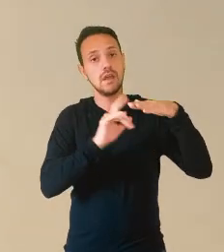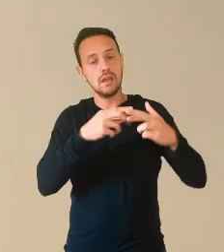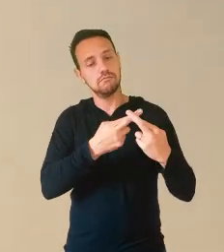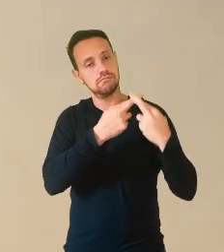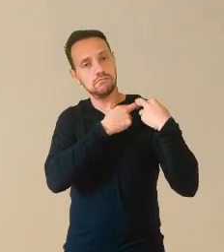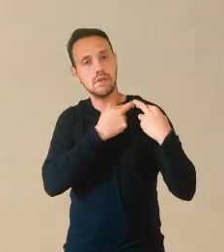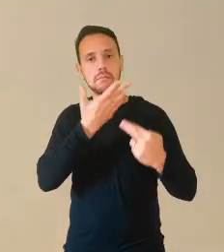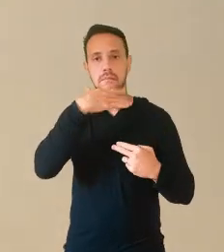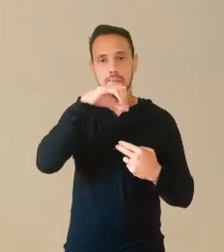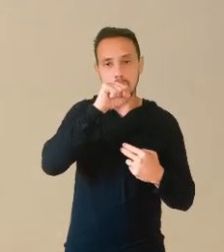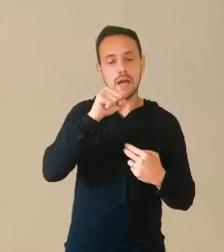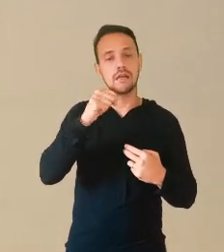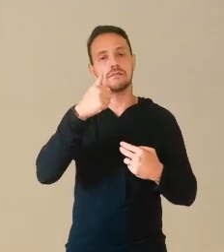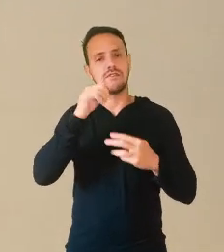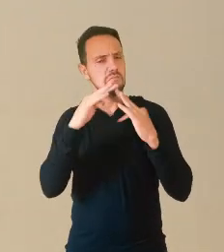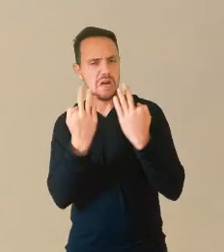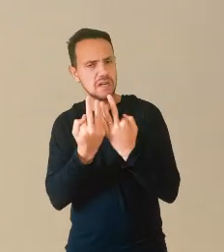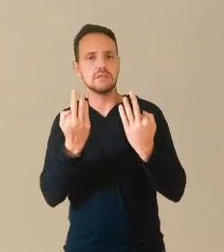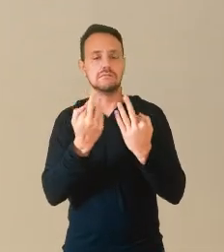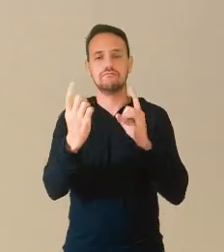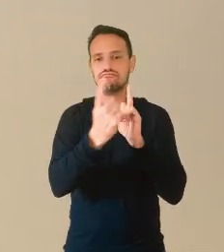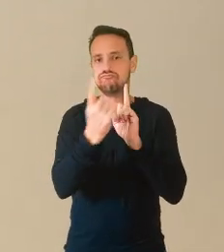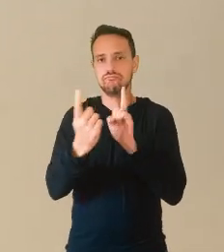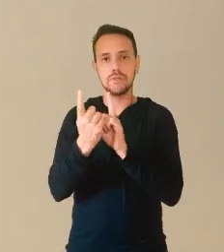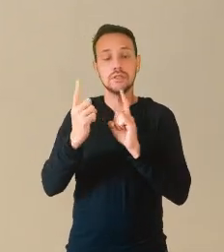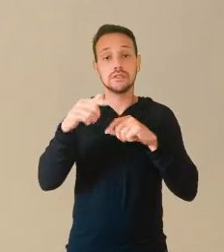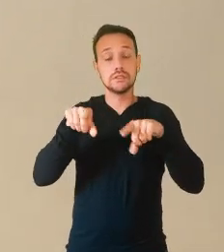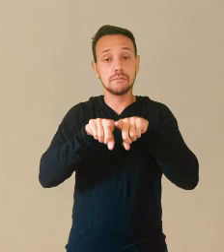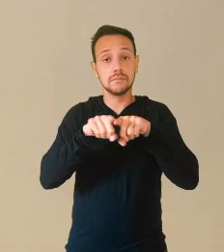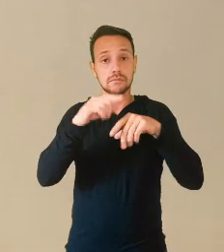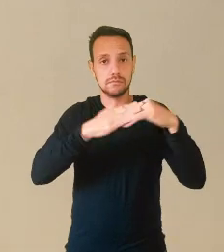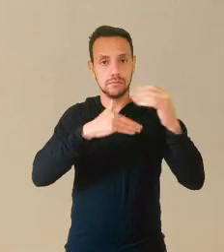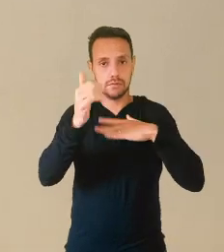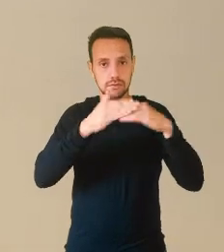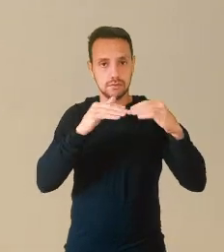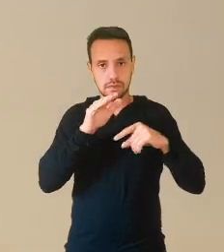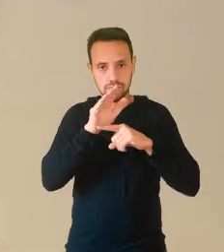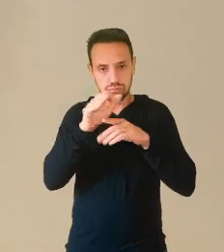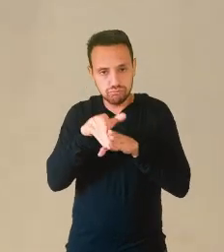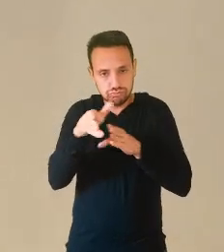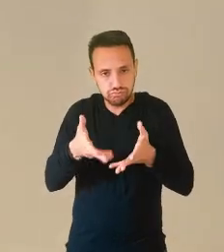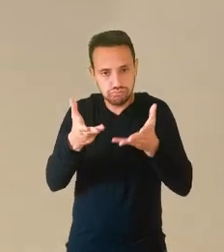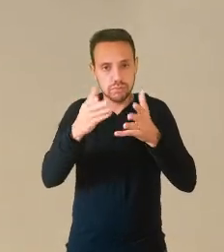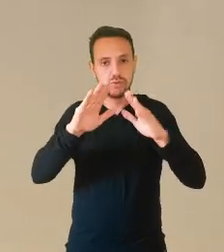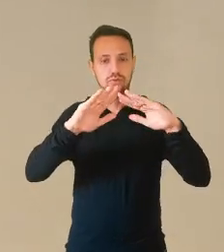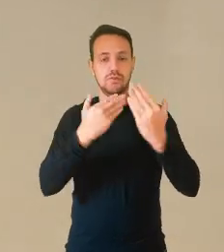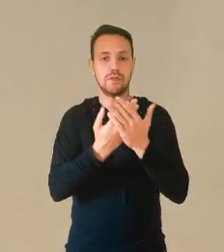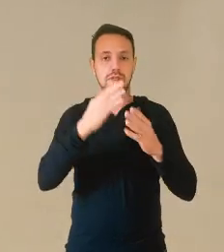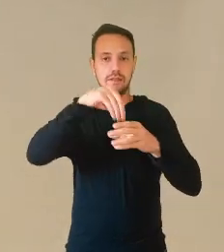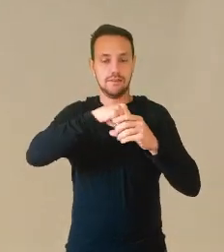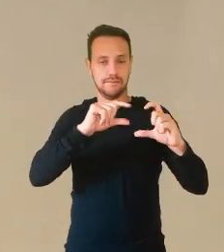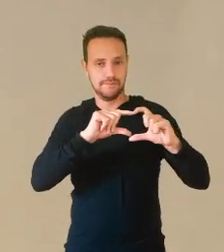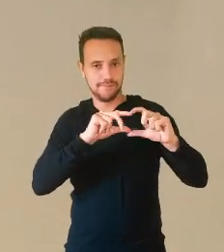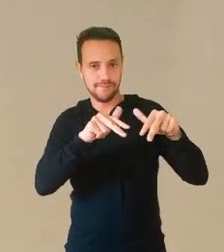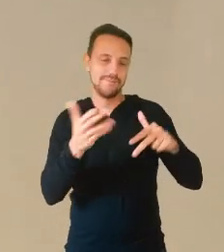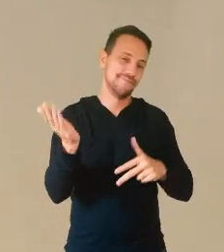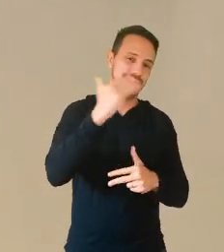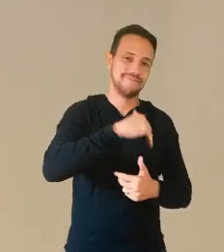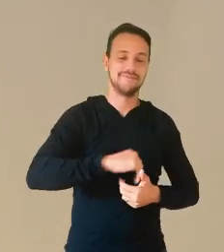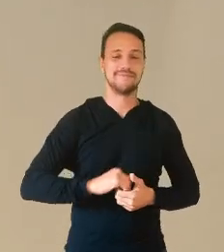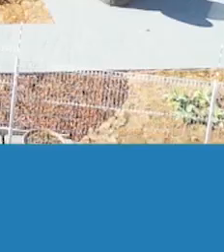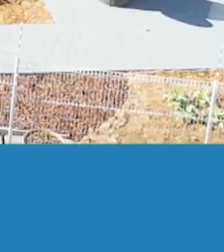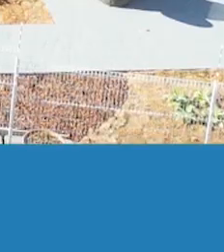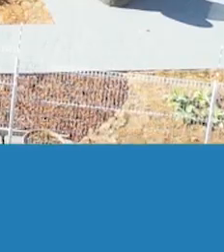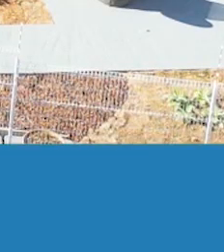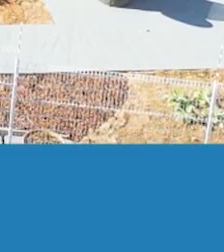instituição com os responsáveis, pais dos atendidos, com os profissionais que desenvolvem assessoria escolar aqui na ADFIP. Vem